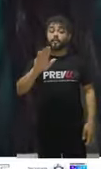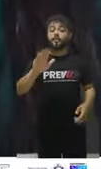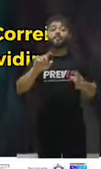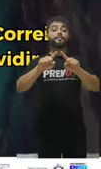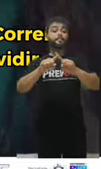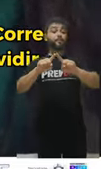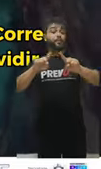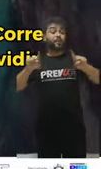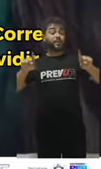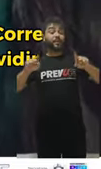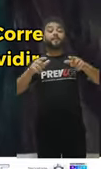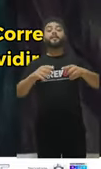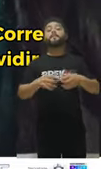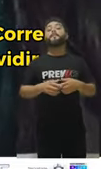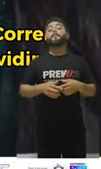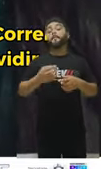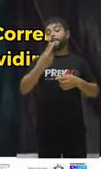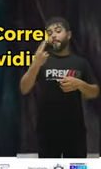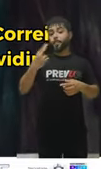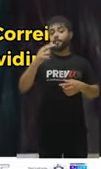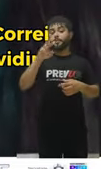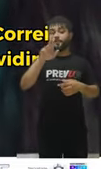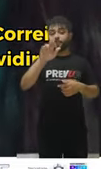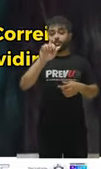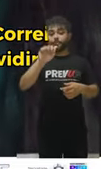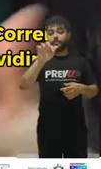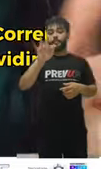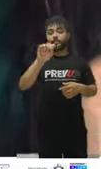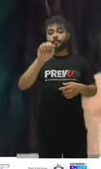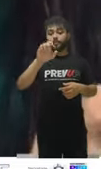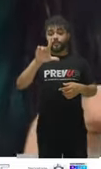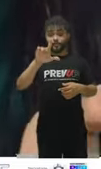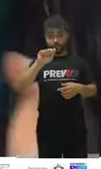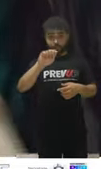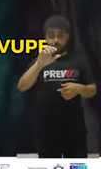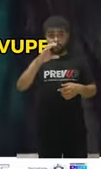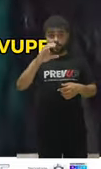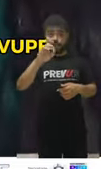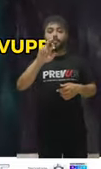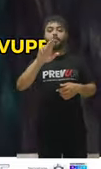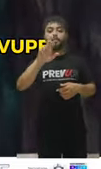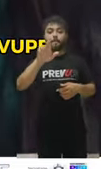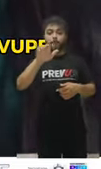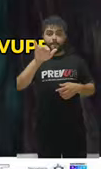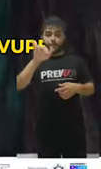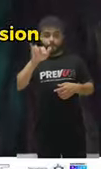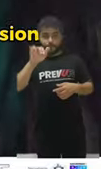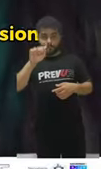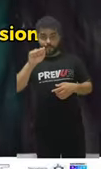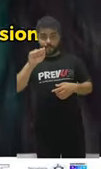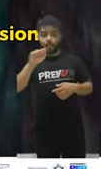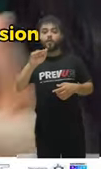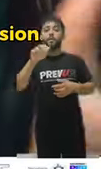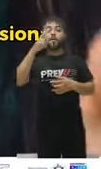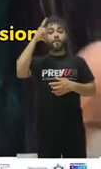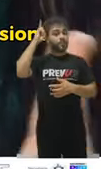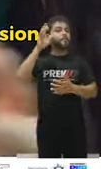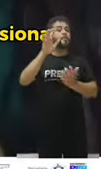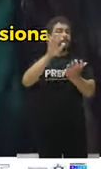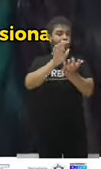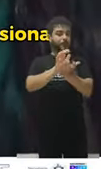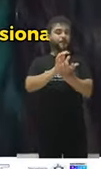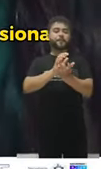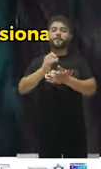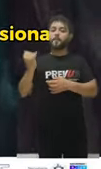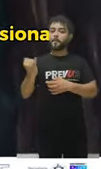Olá pessoal, eu me chamo Rafaela Correia e estou aqui para dividir com vocês a importância do Prevup para minha vida profissional